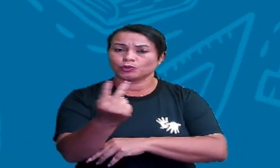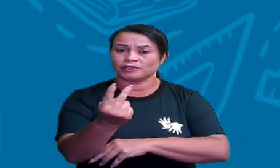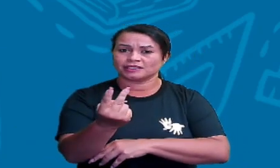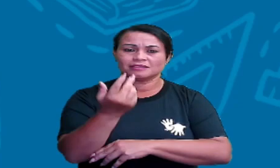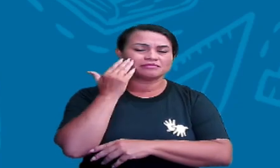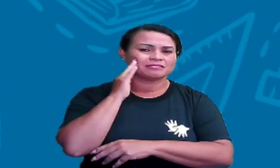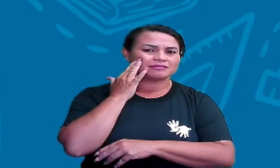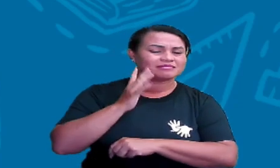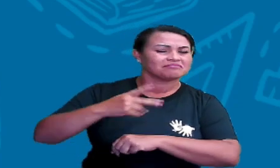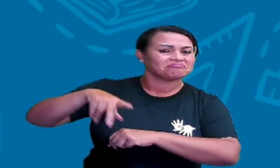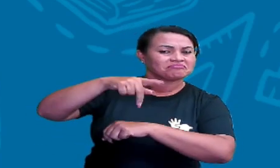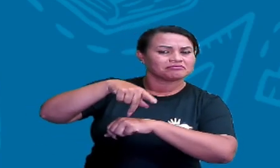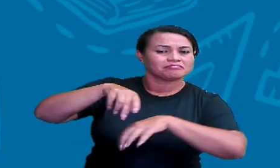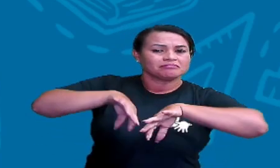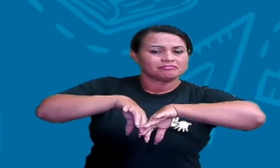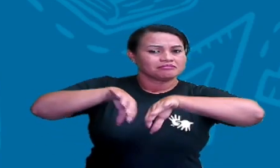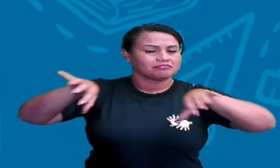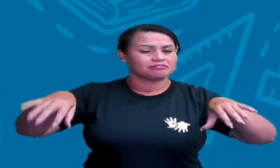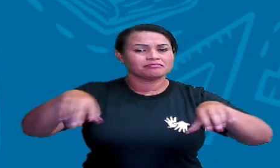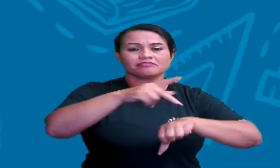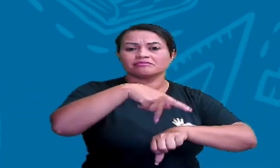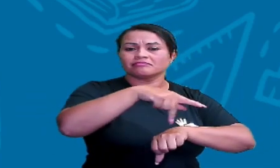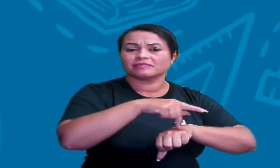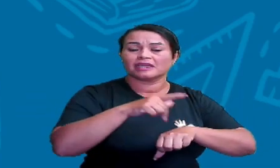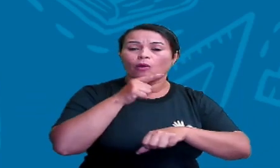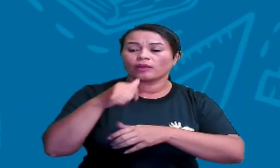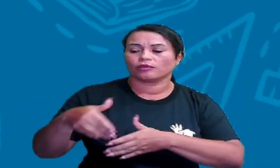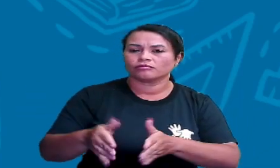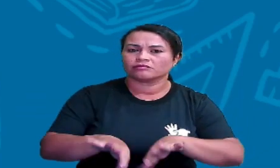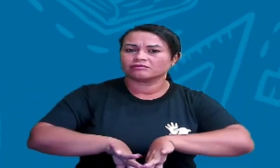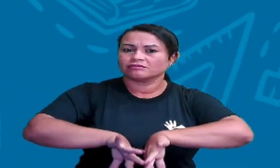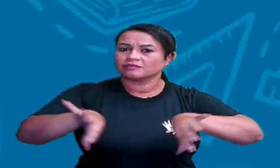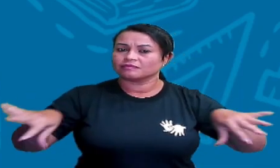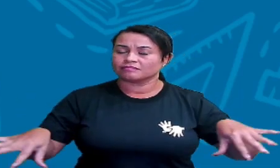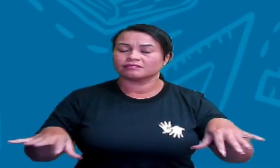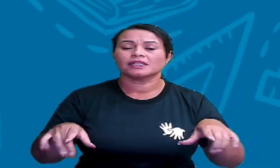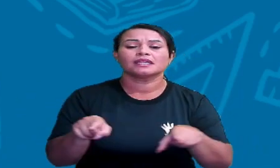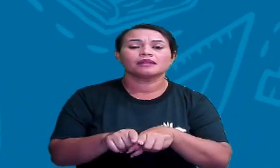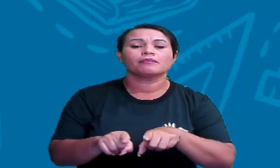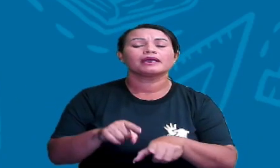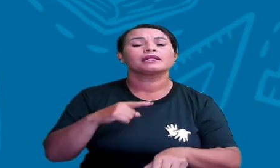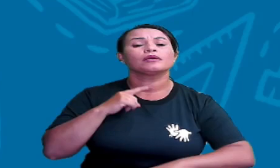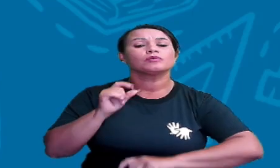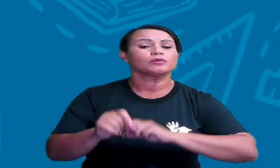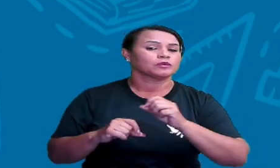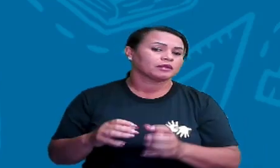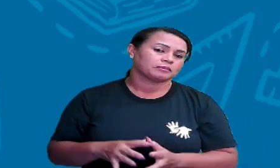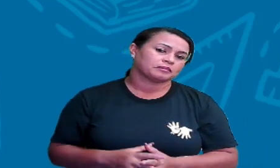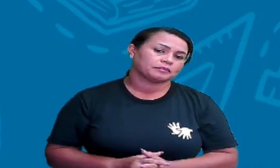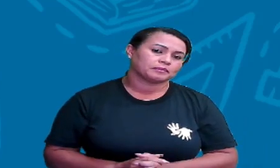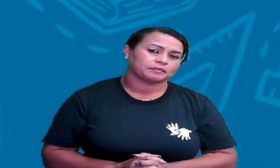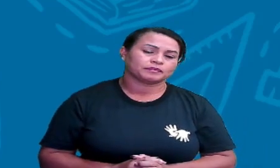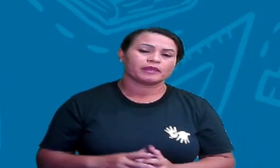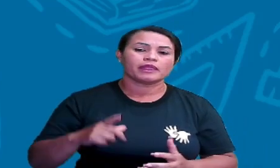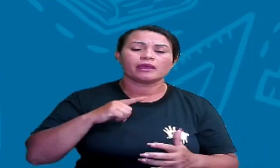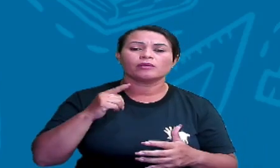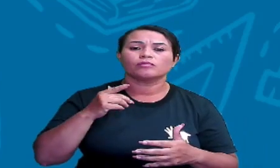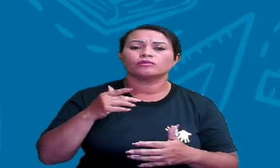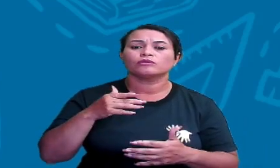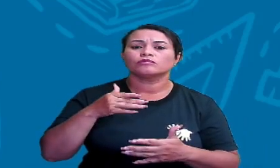Caso o limite dos países, né, é esse rio. Mas nós também temos os